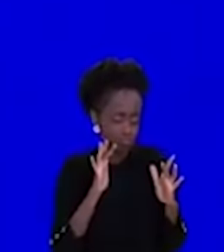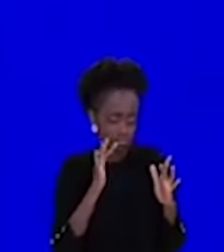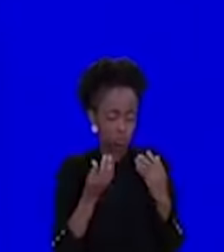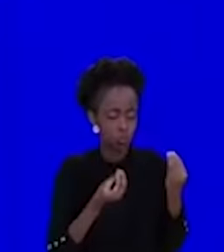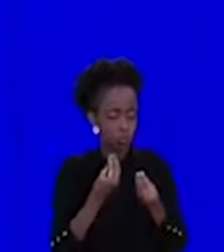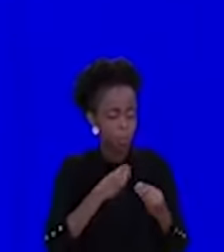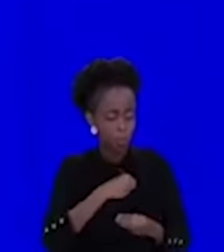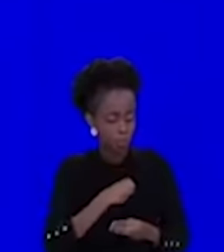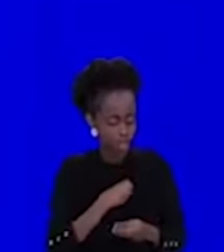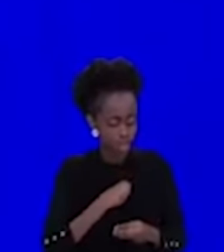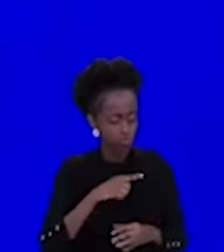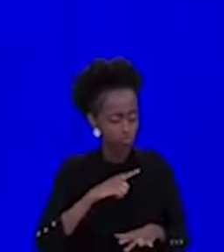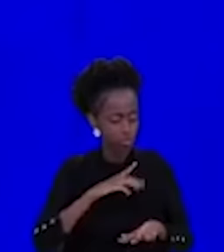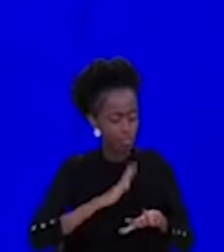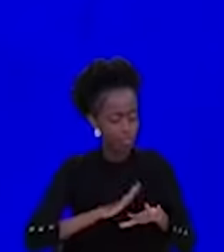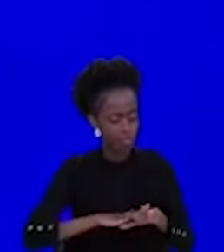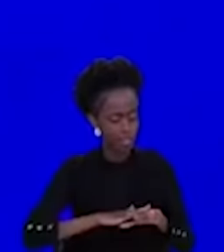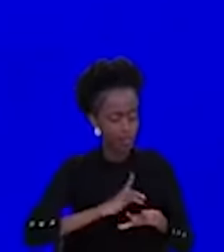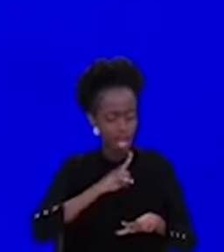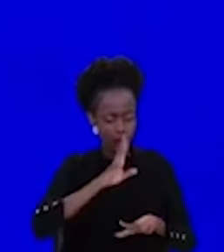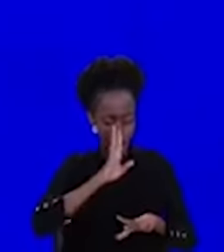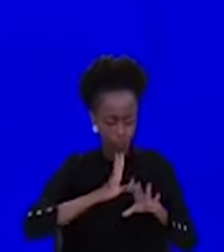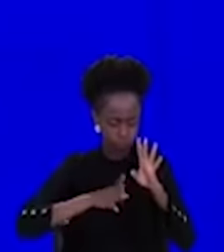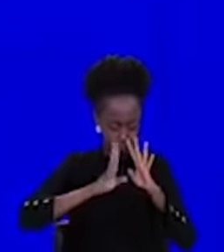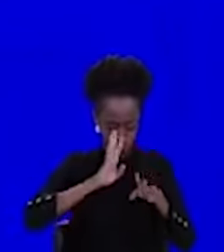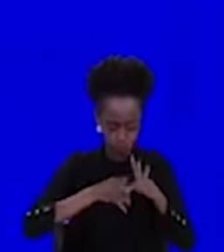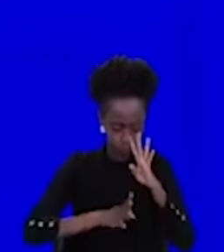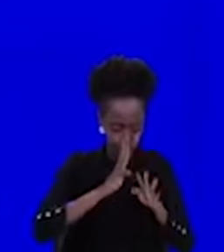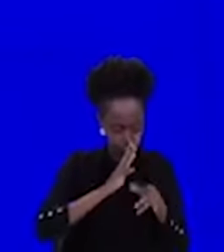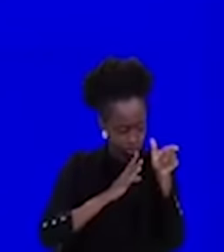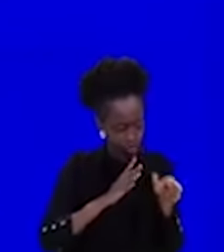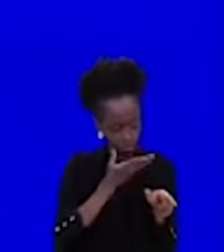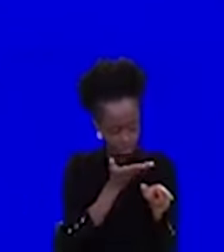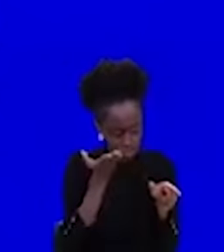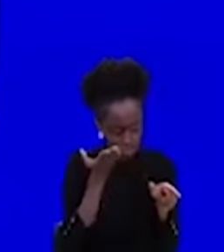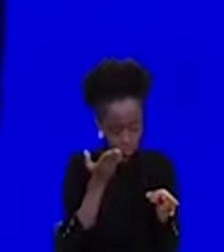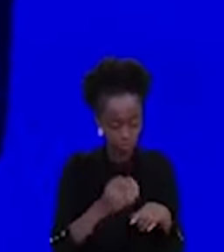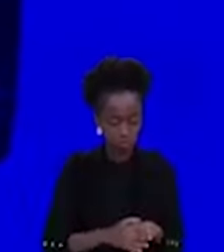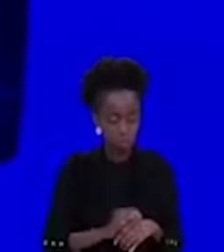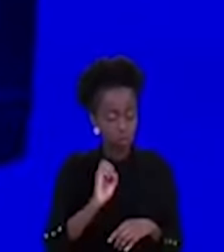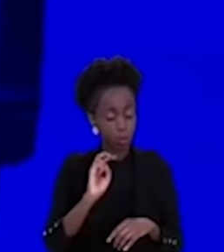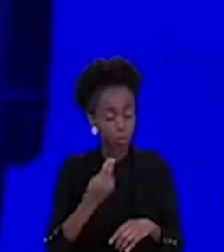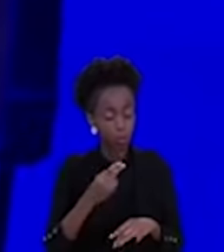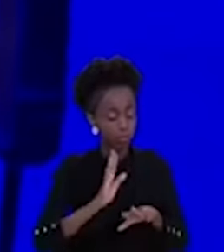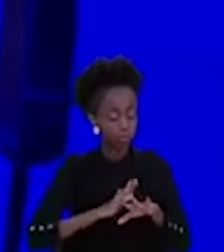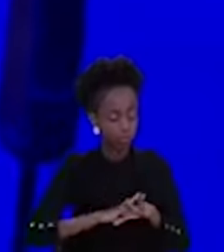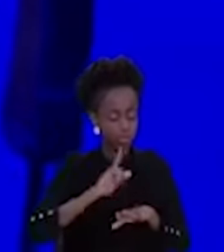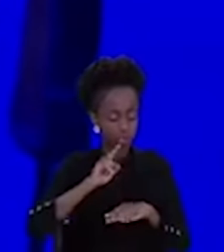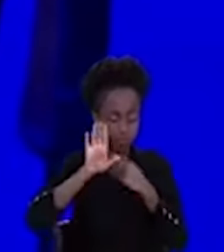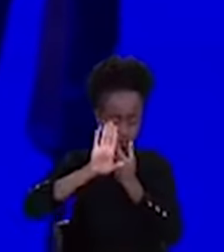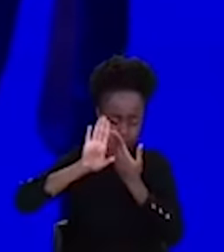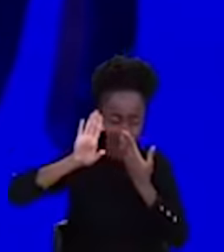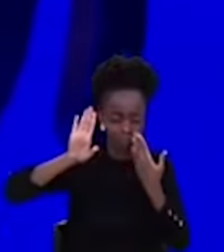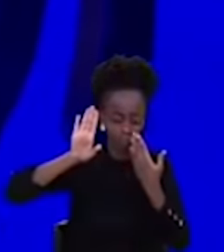que tem procurado condenar esta pessoa. ou que está separando esta pessoa de